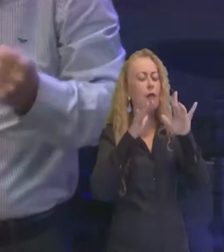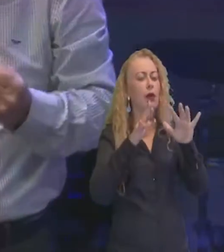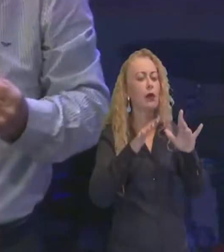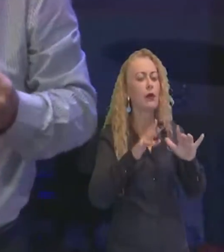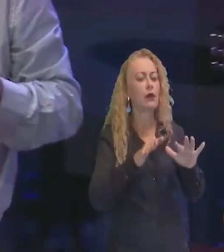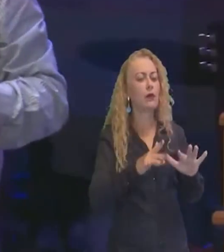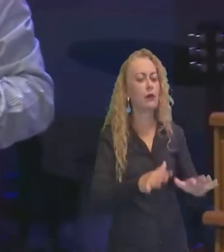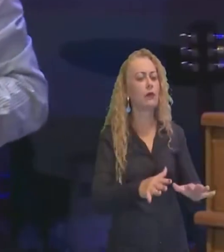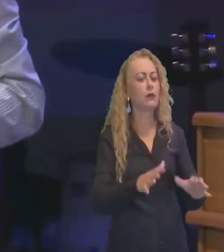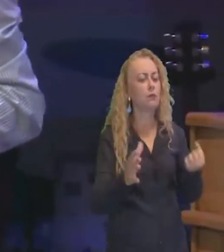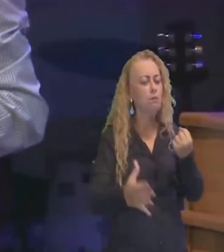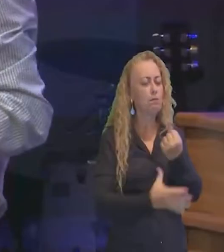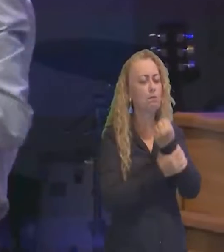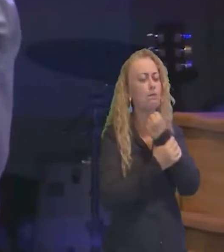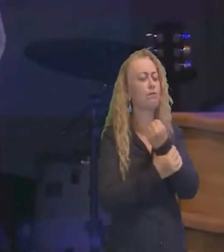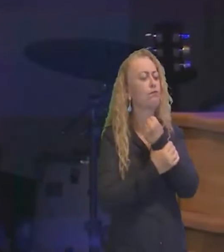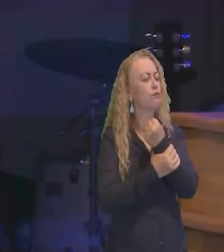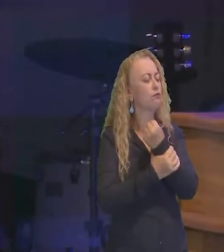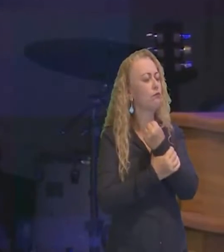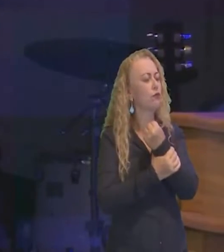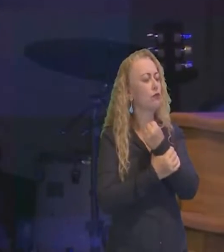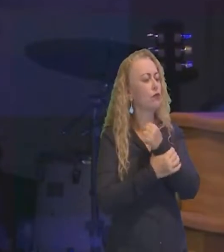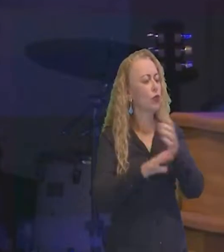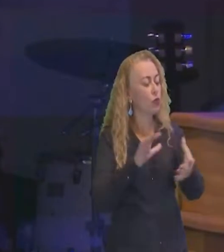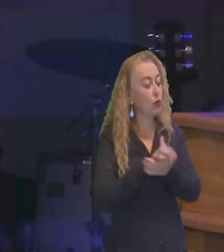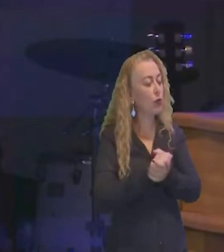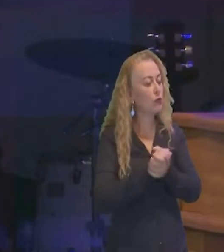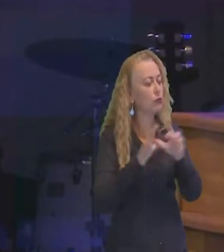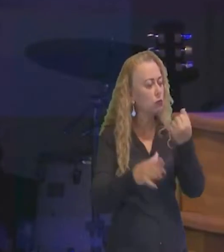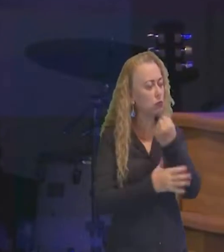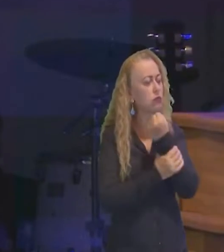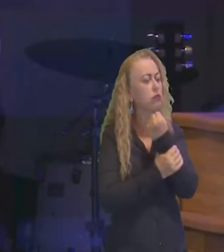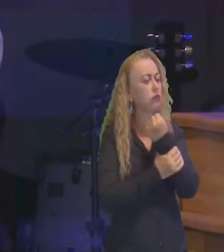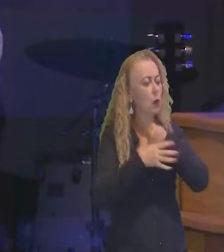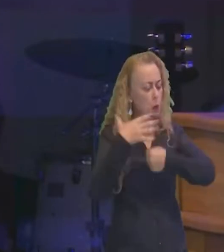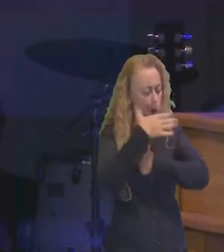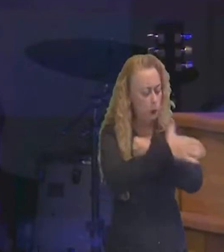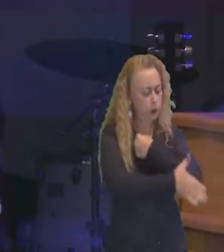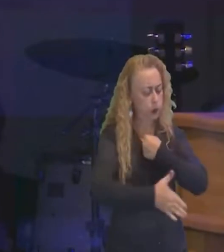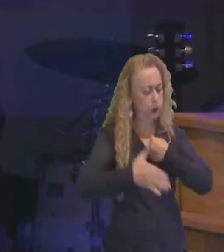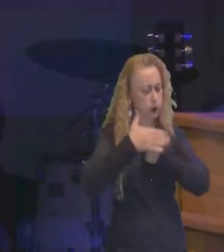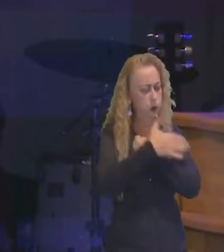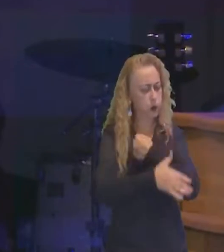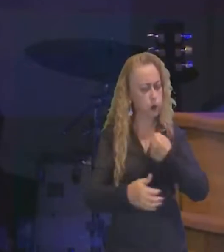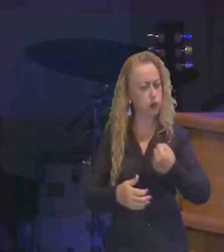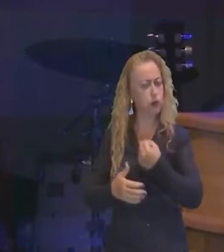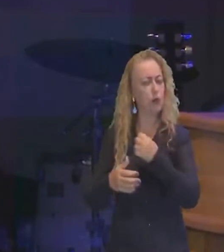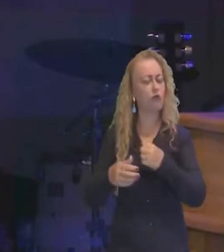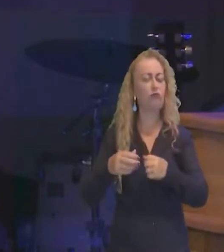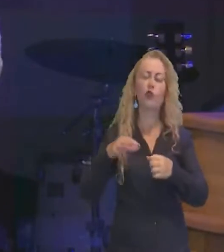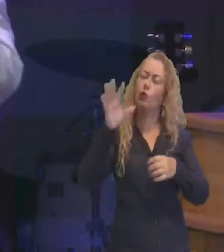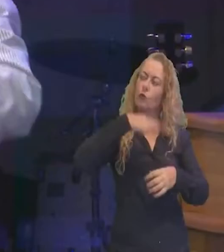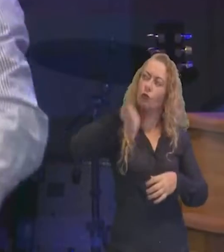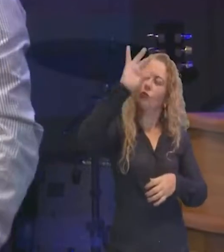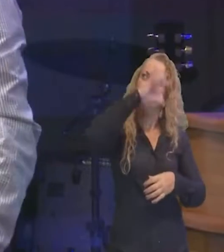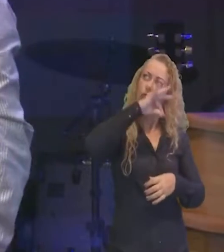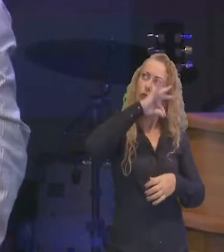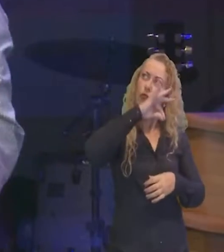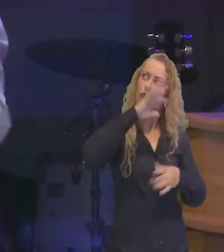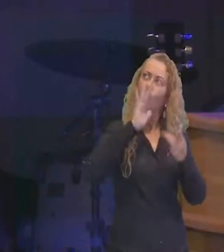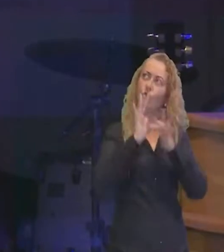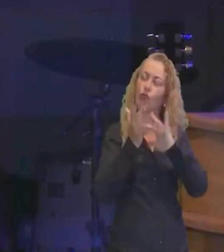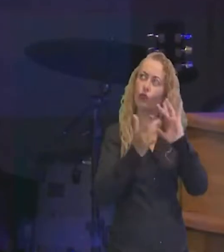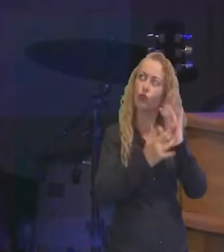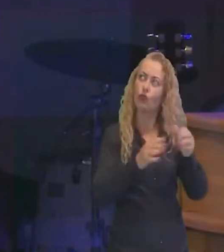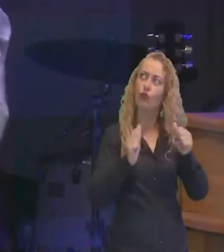a segurança, o casal está seguro um com o outro e os dois seguros em Cristo